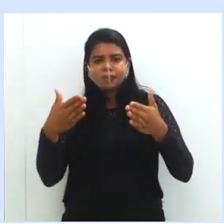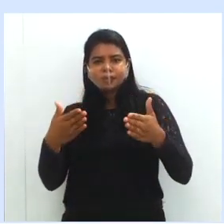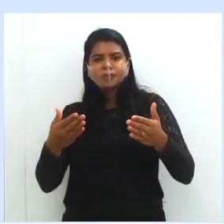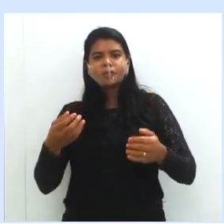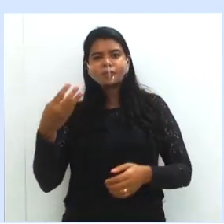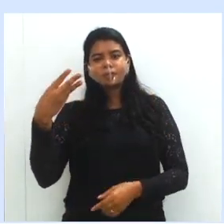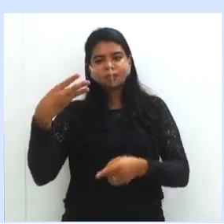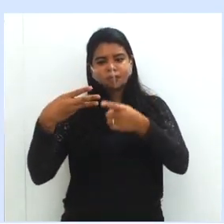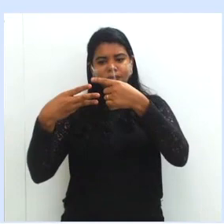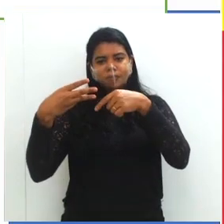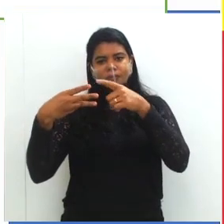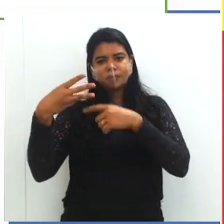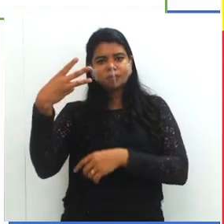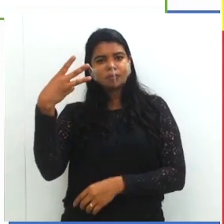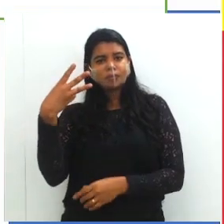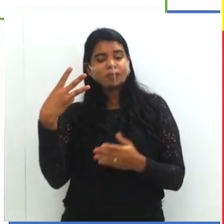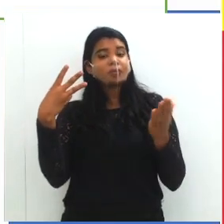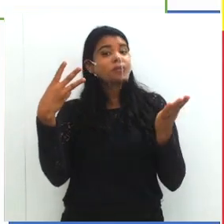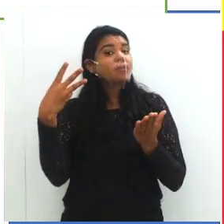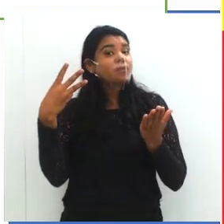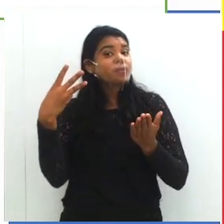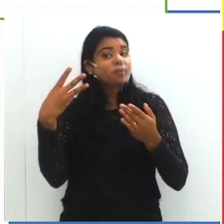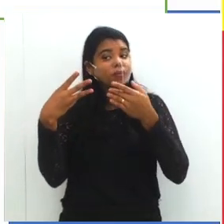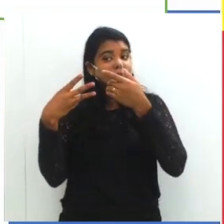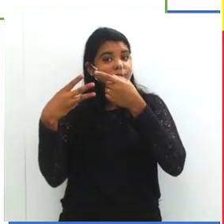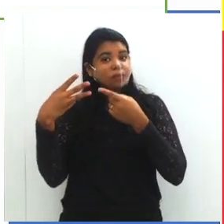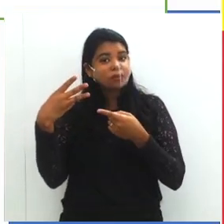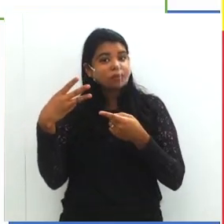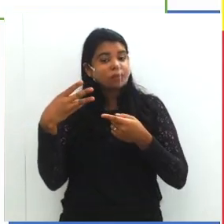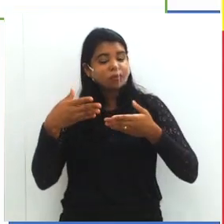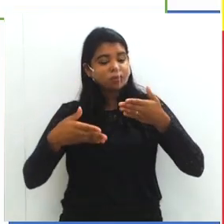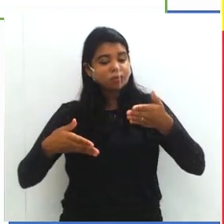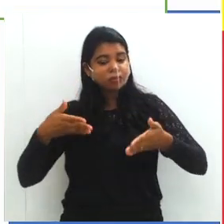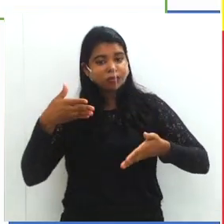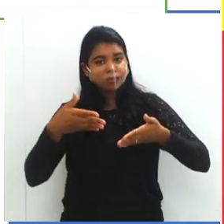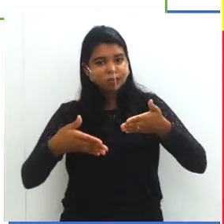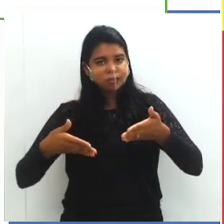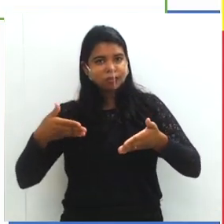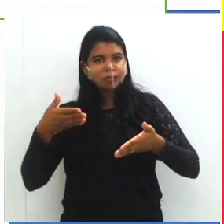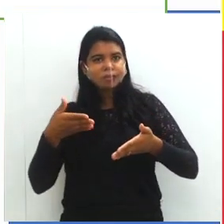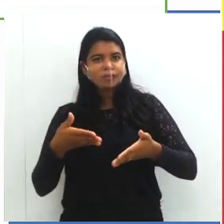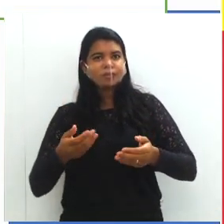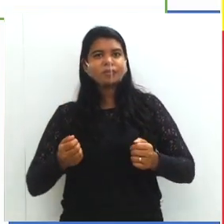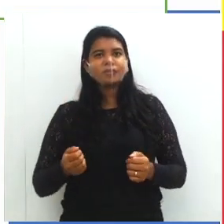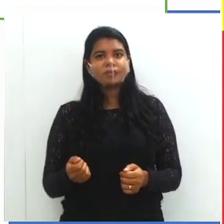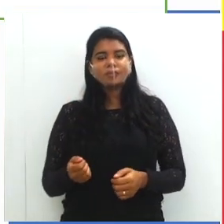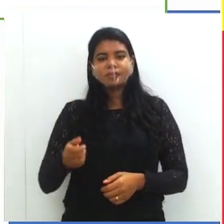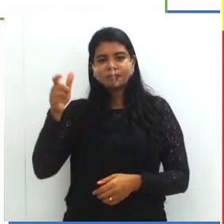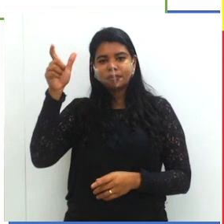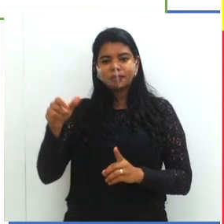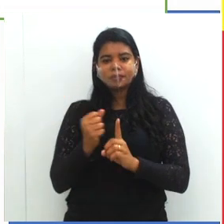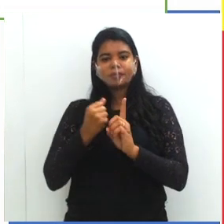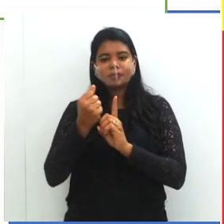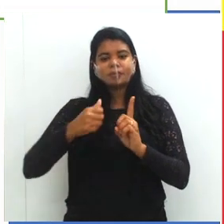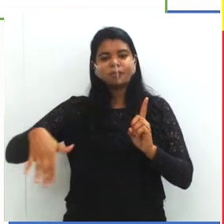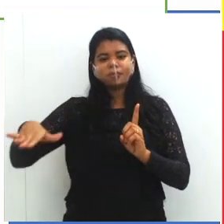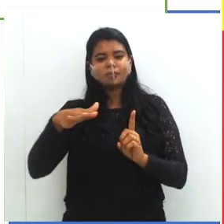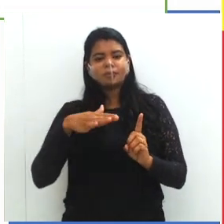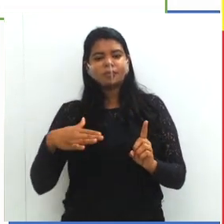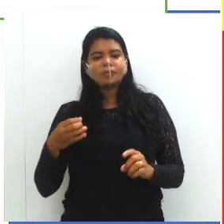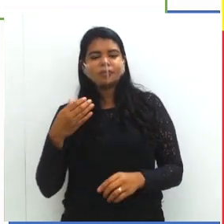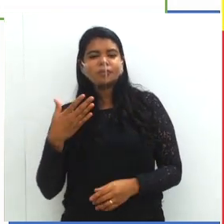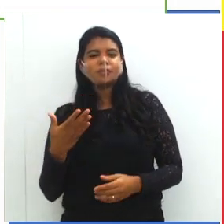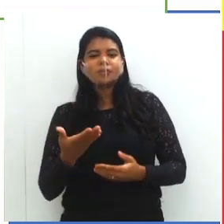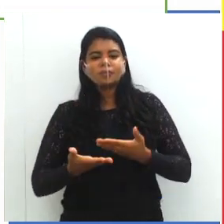três grandes elementos. Quais são eles? A participação, a cidadania e o bem